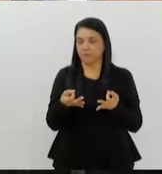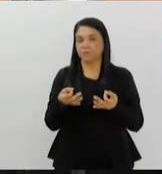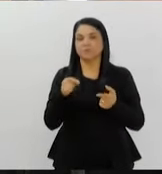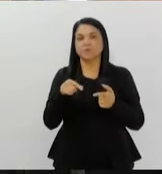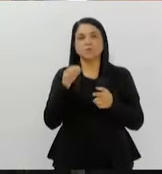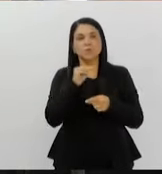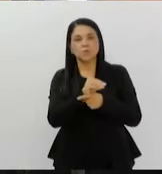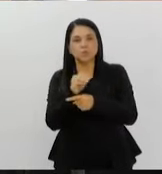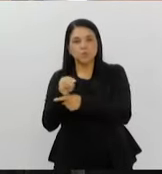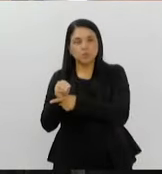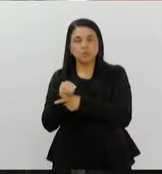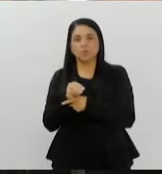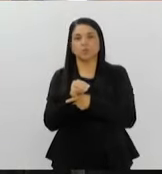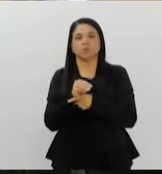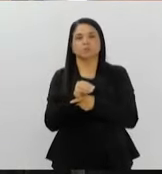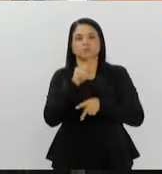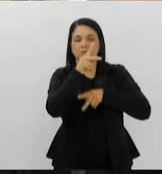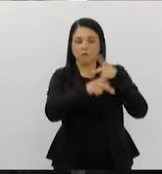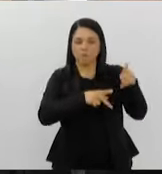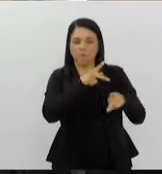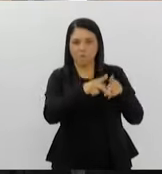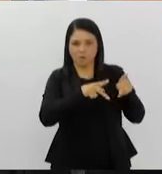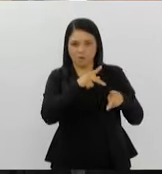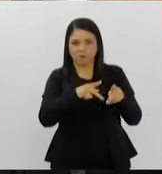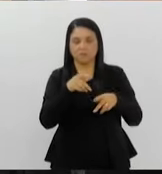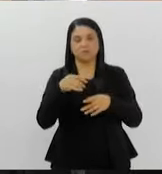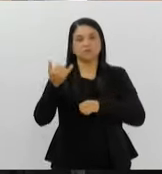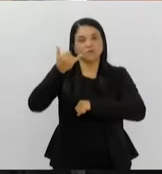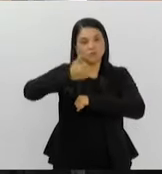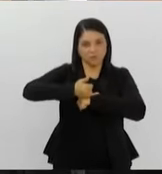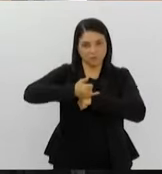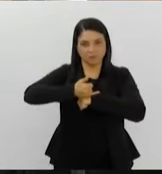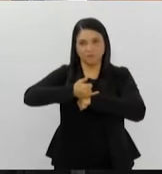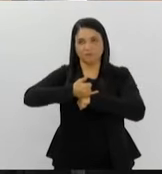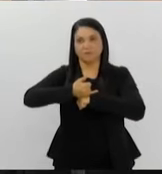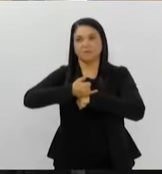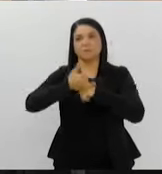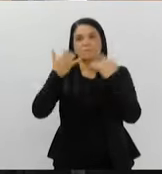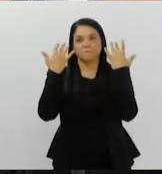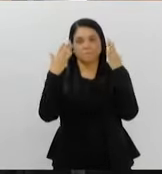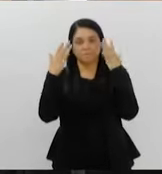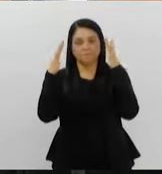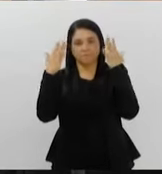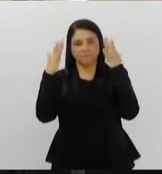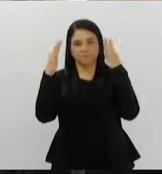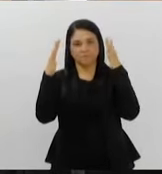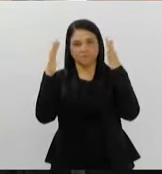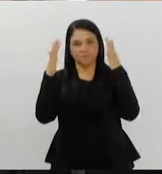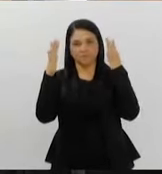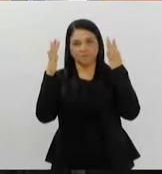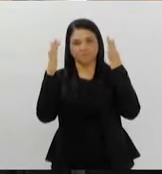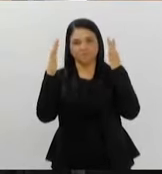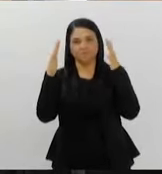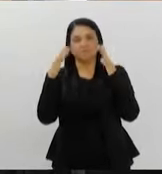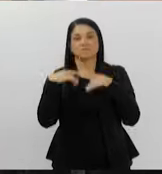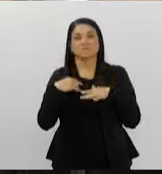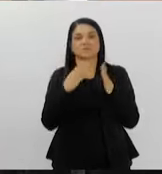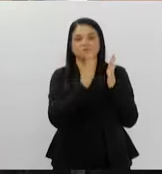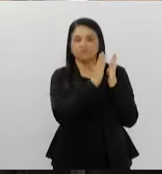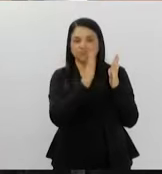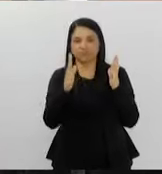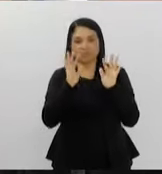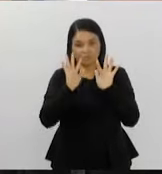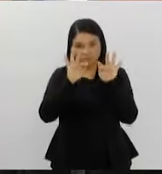cuidando cada vez melhor da população de Volta Redonda. Então, eu queria parabenizar, e no expediente final eu vou